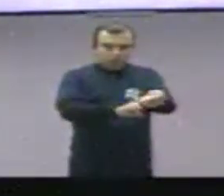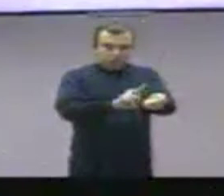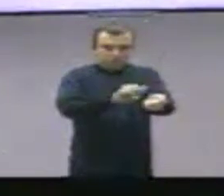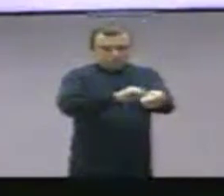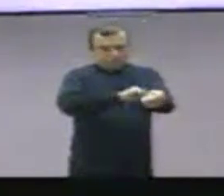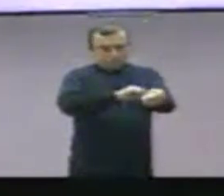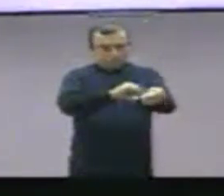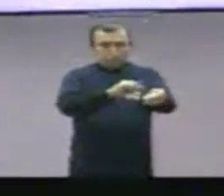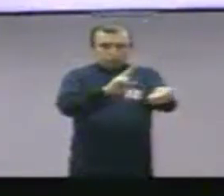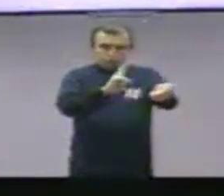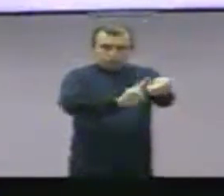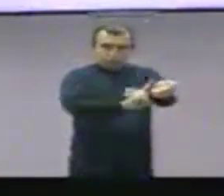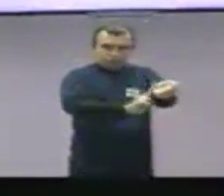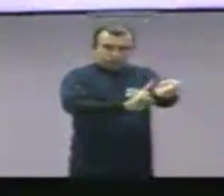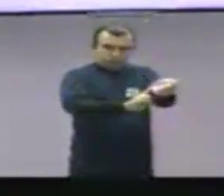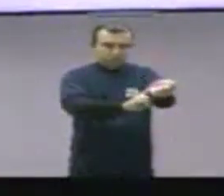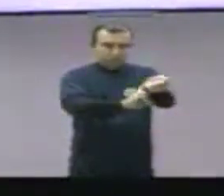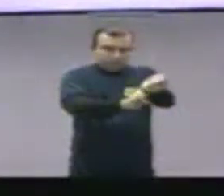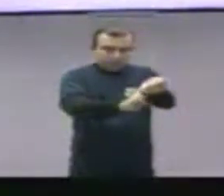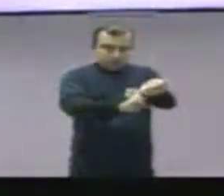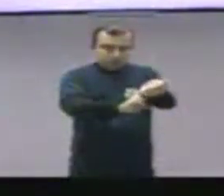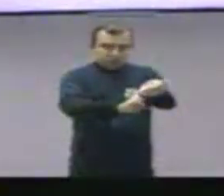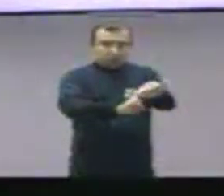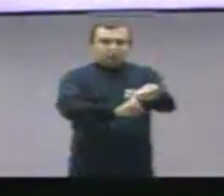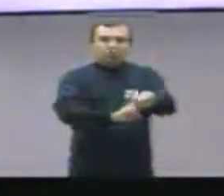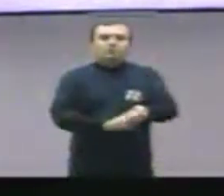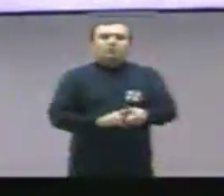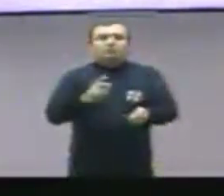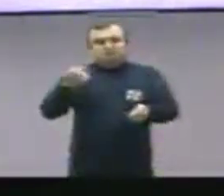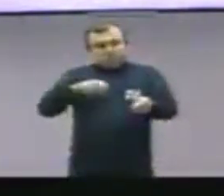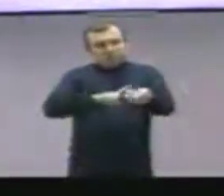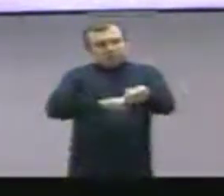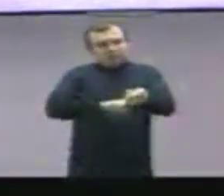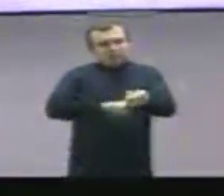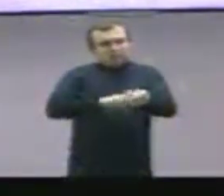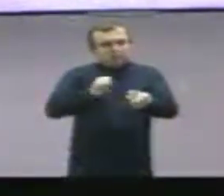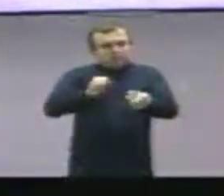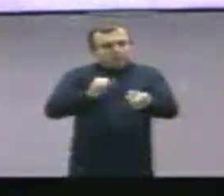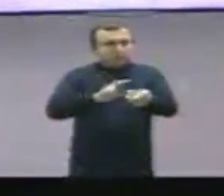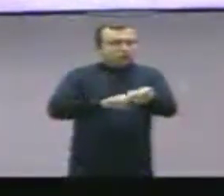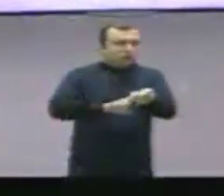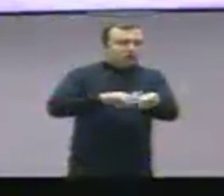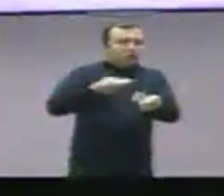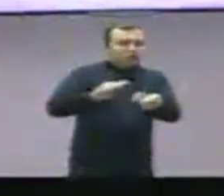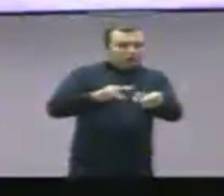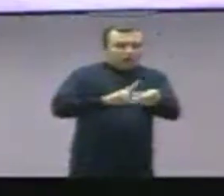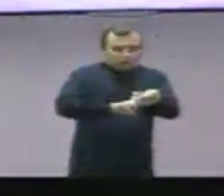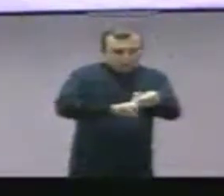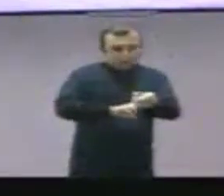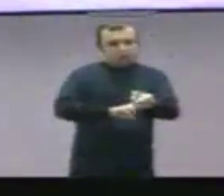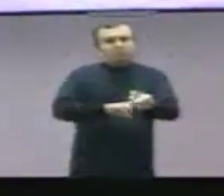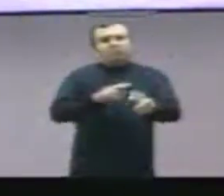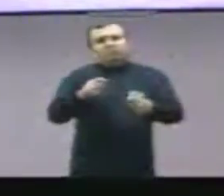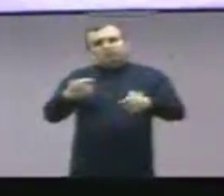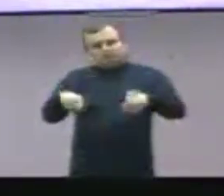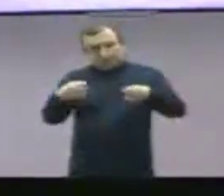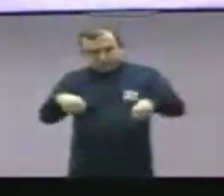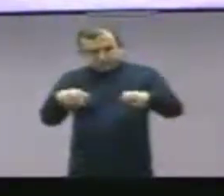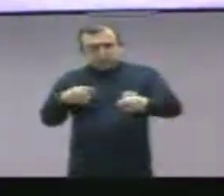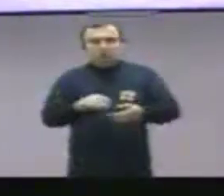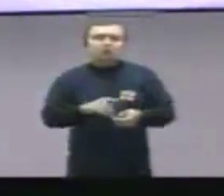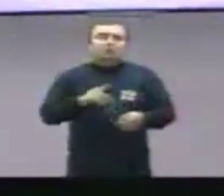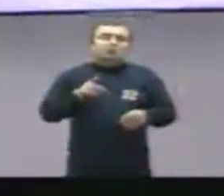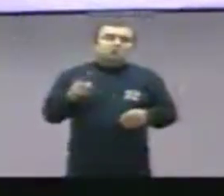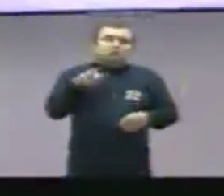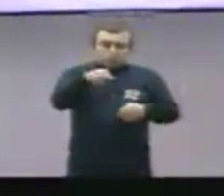em cima do seu punho, aqui do seu pulso. Você às vezes talvez precise apertar um pouquinho mais ou aliviar um pouco a pressão para que